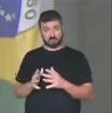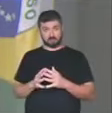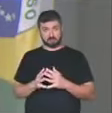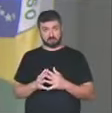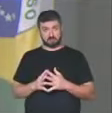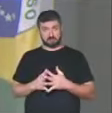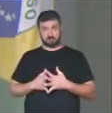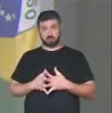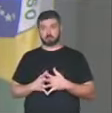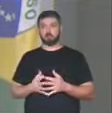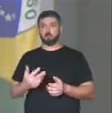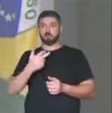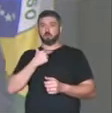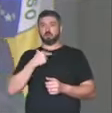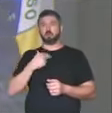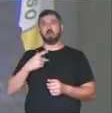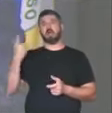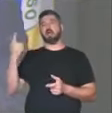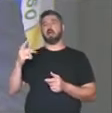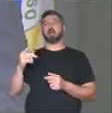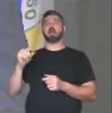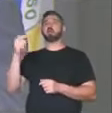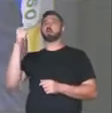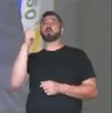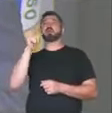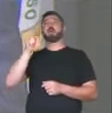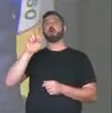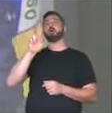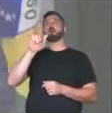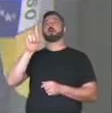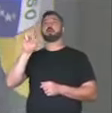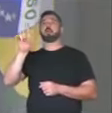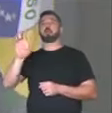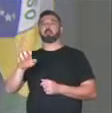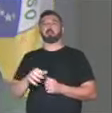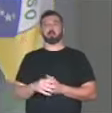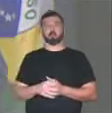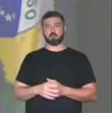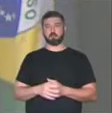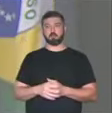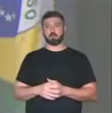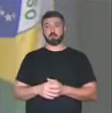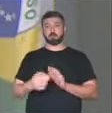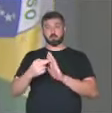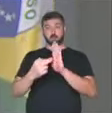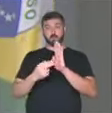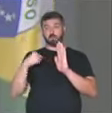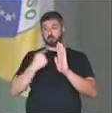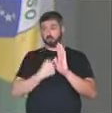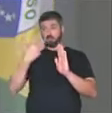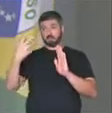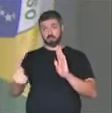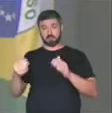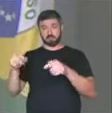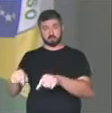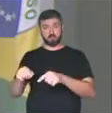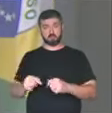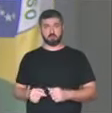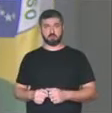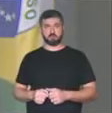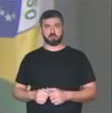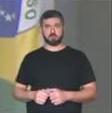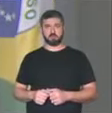não é para que se tenha a ausência de autoridade são as regras que nós nos submetemos a elas